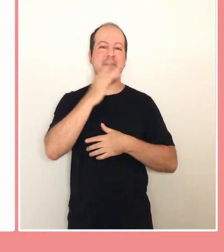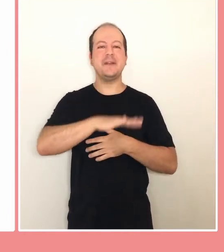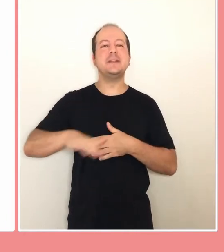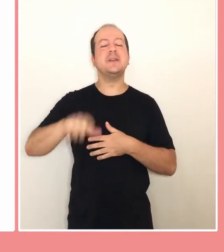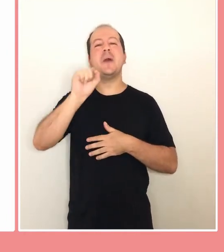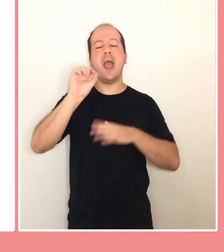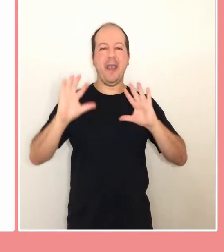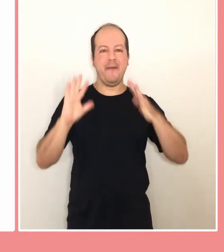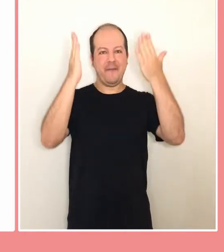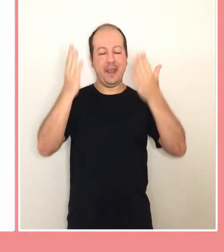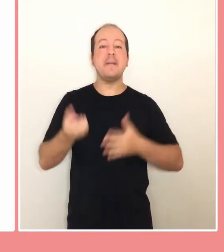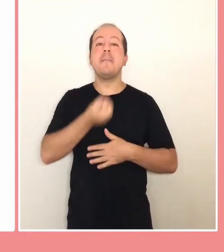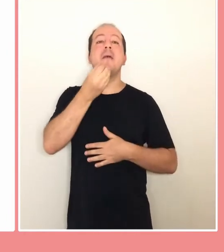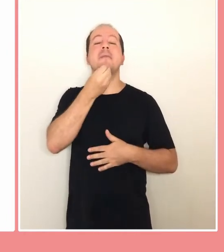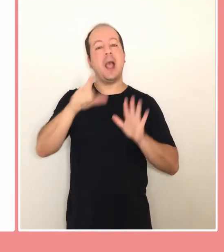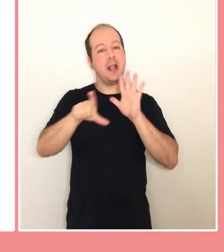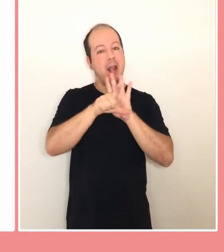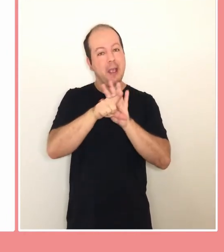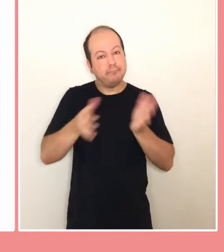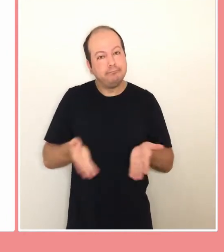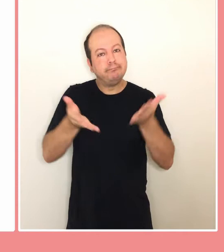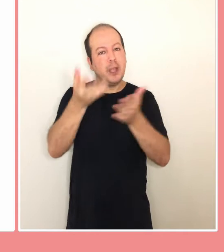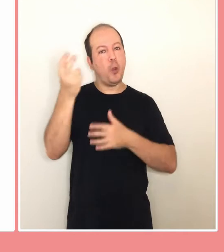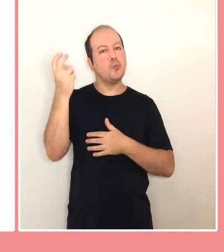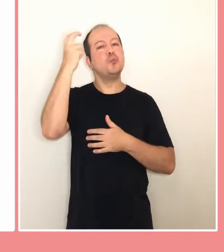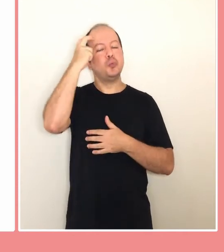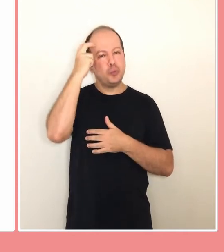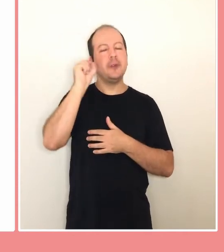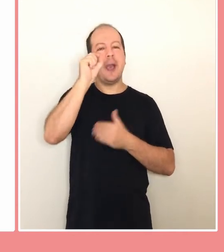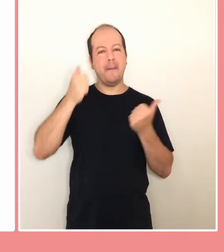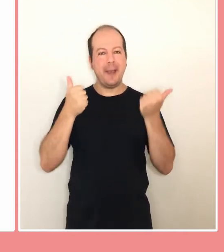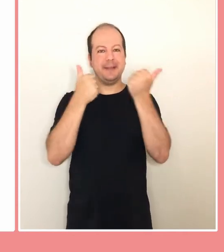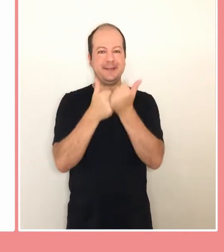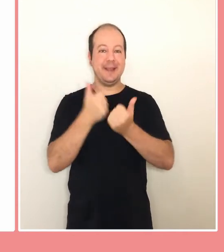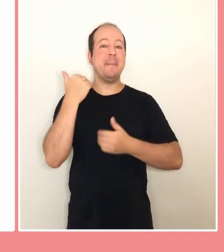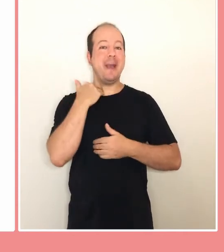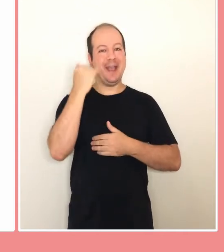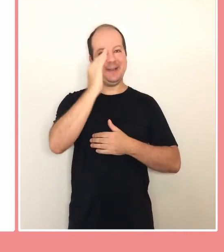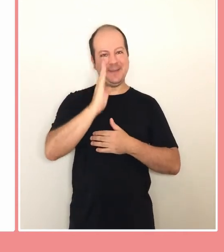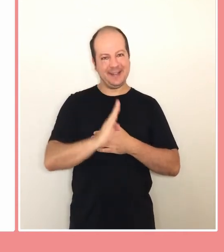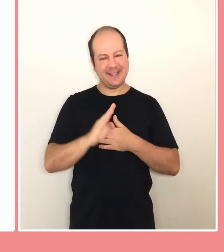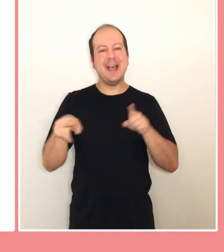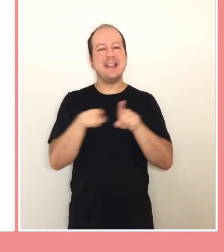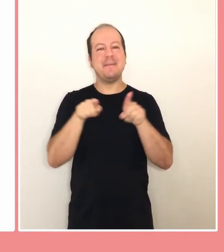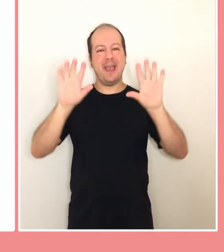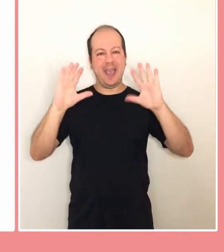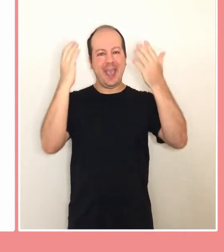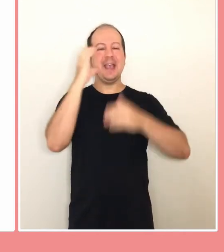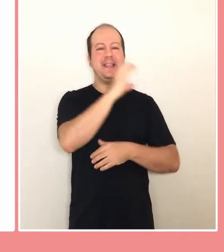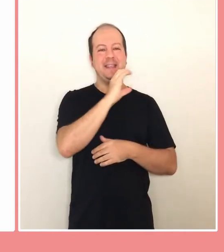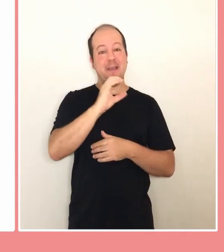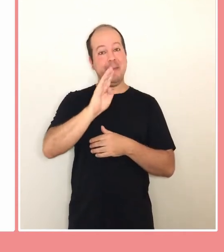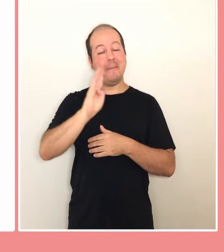evento é beneficiado pela Lei Federal de Incentivo à Cultura e conta com o patrocínio do Banco do Brasil. Realização,